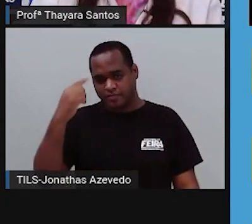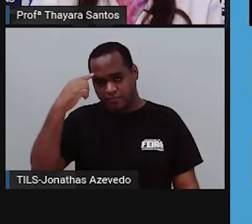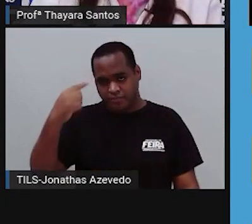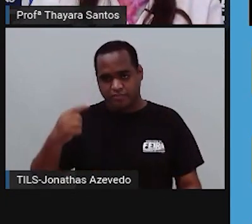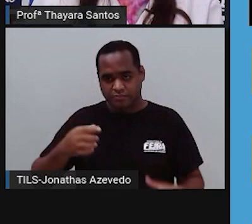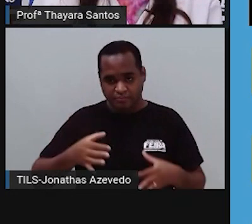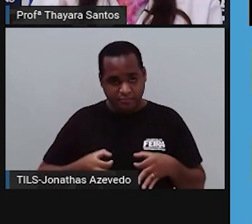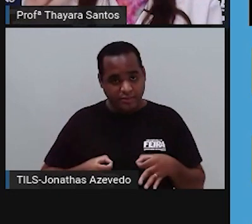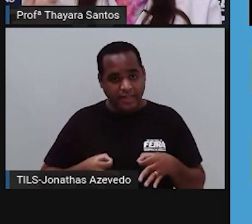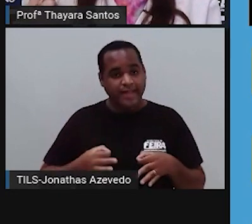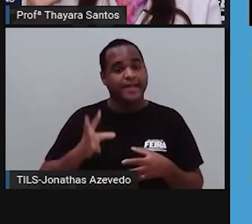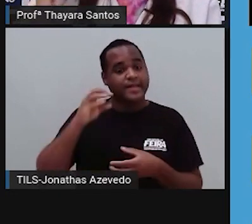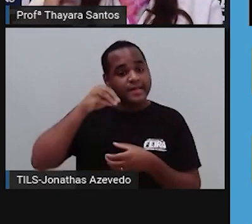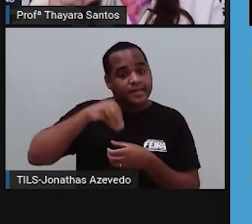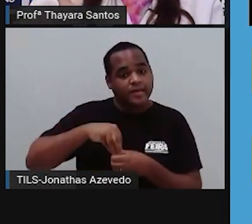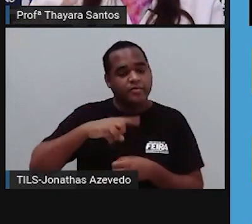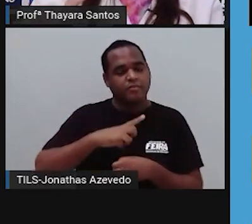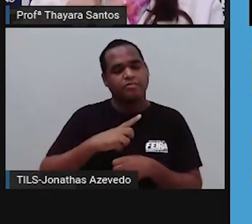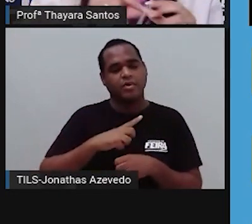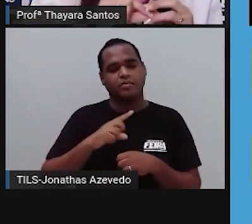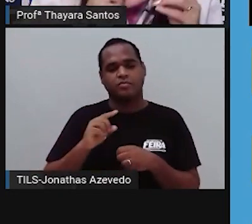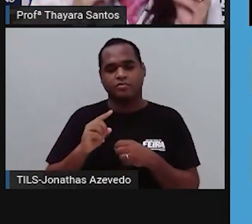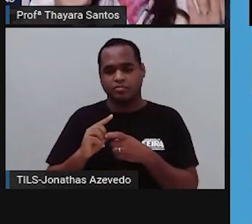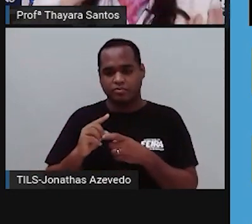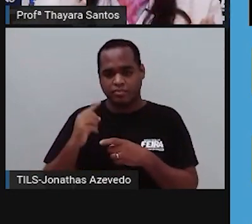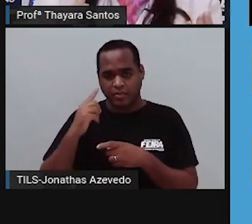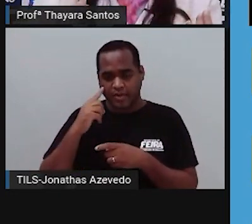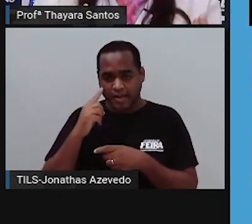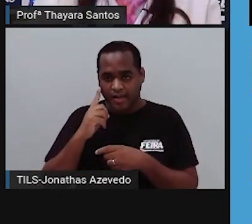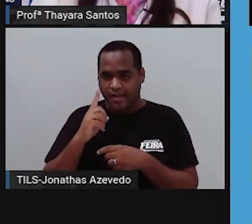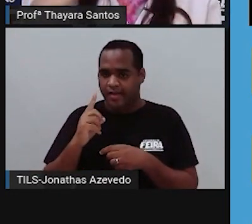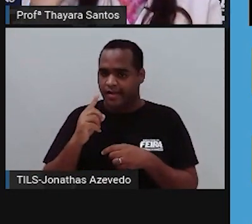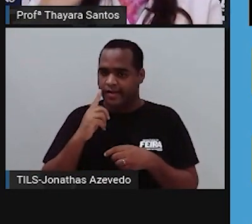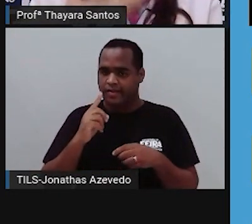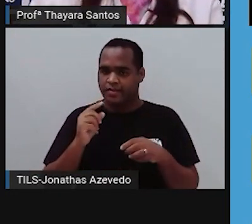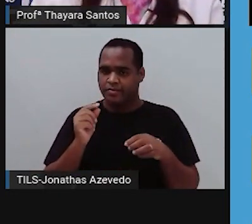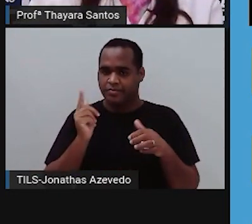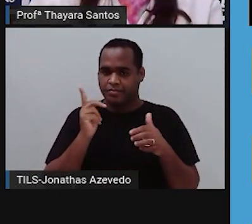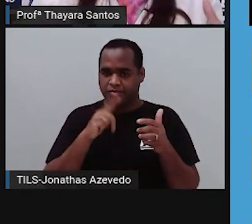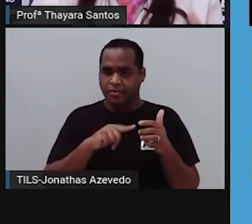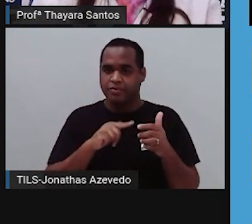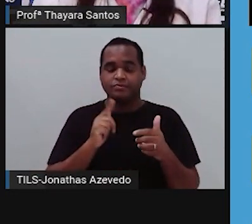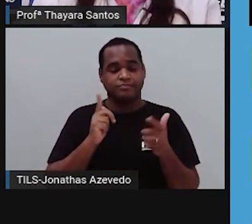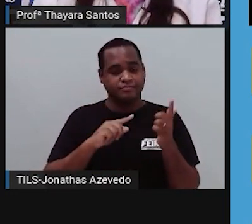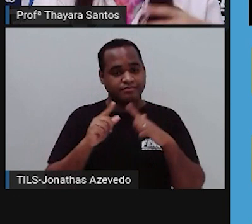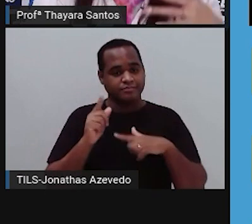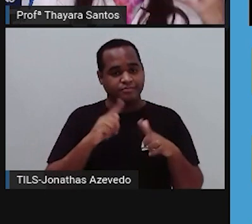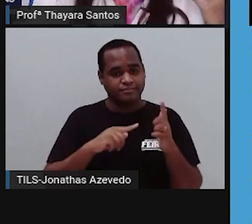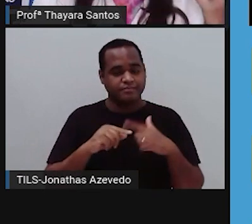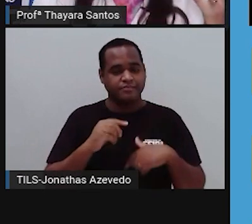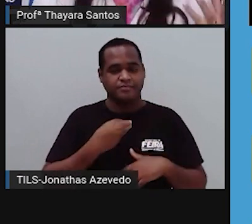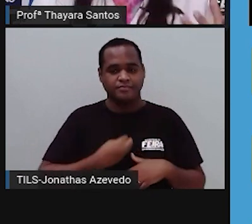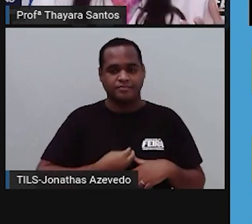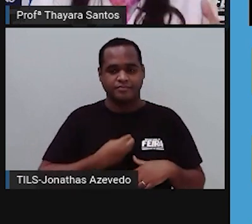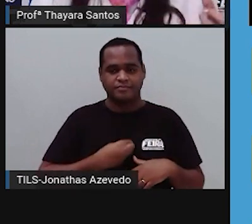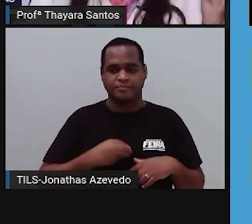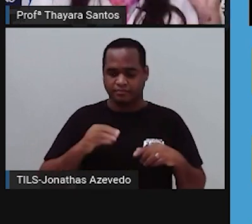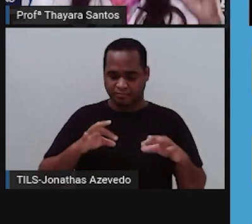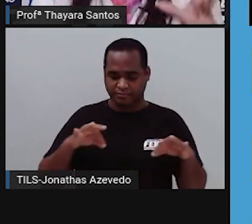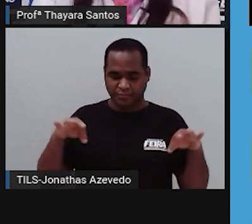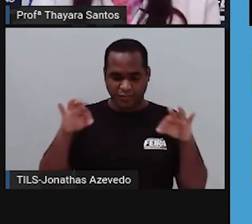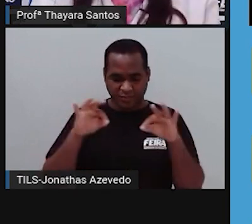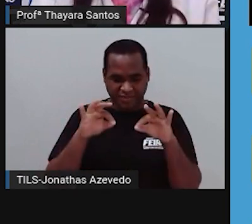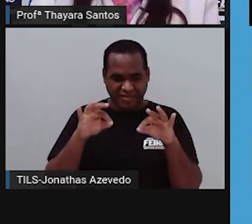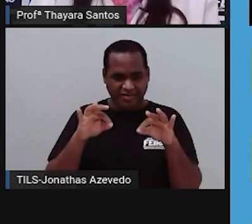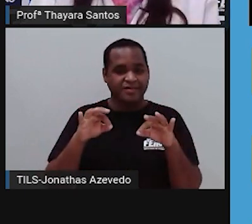para fecundação, ele sai, ele rompe a parede ali do ovário e ele sai. É captado pelas tubas uterinas e